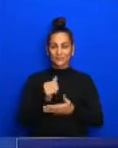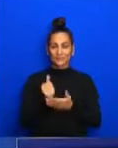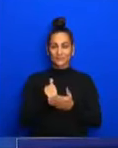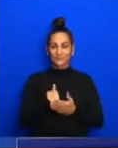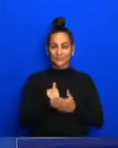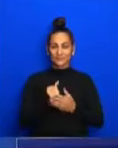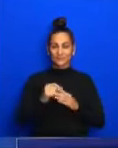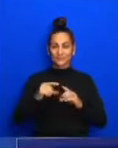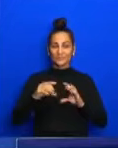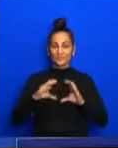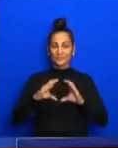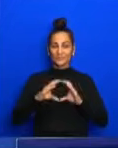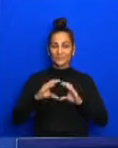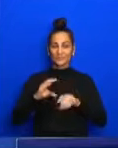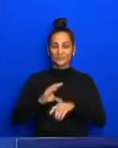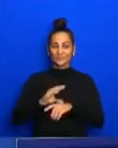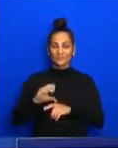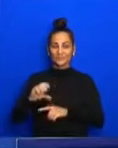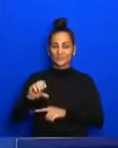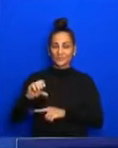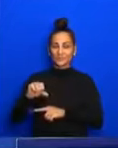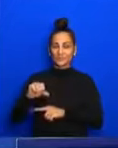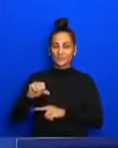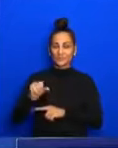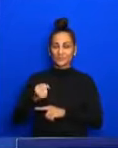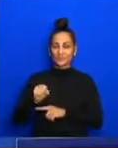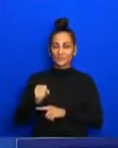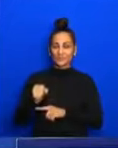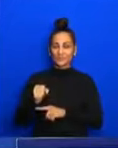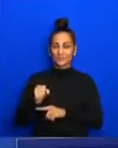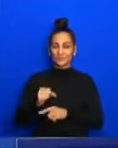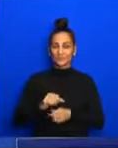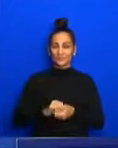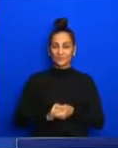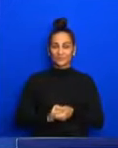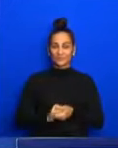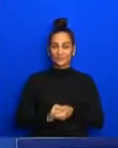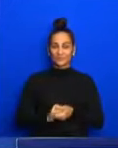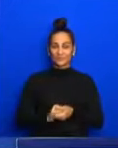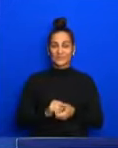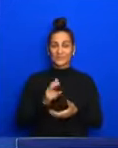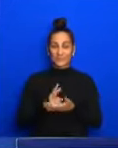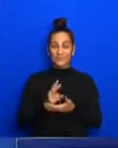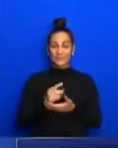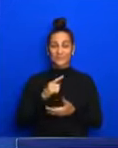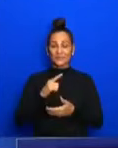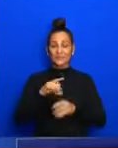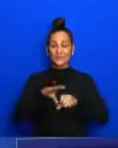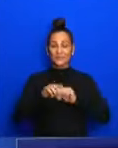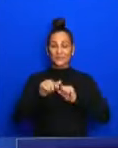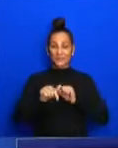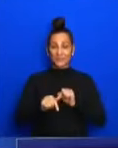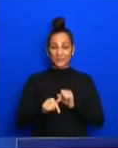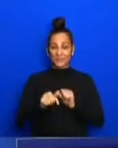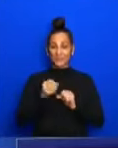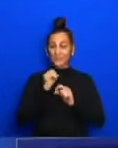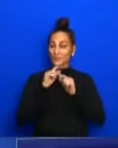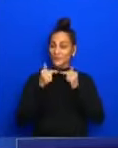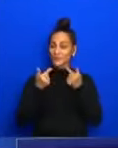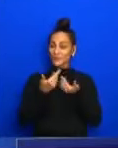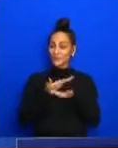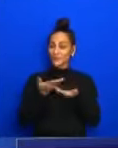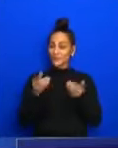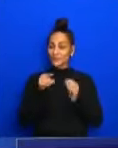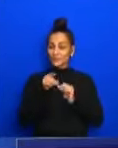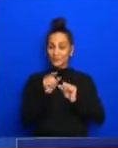mais um número chegando. Bola cinza 98. Cinza número 98. Na sequência tem Super 7. Boa sorte